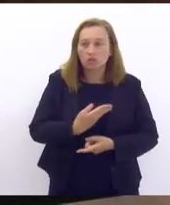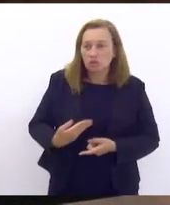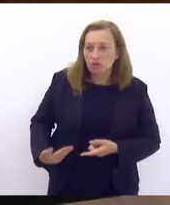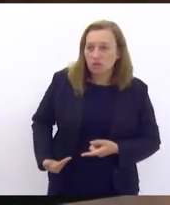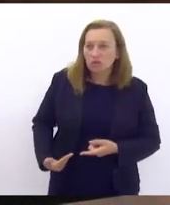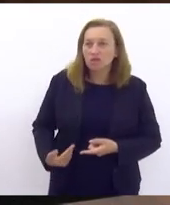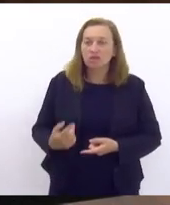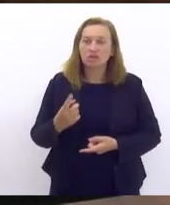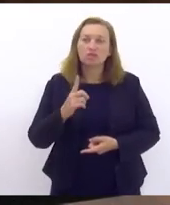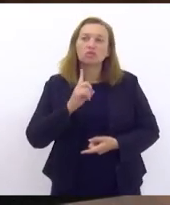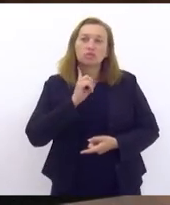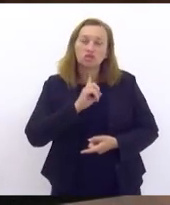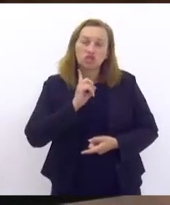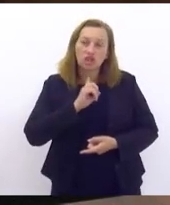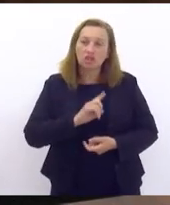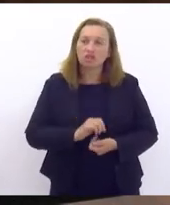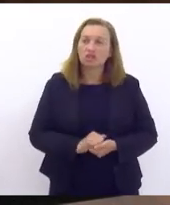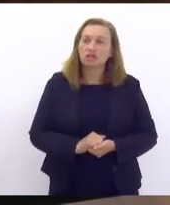Minas Gerais,